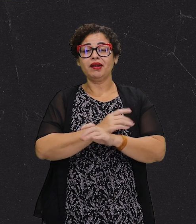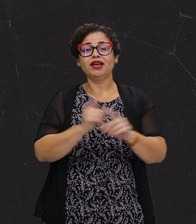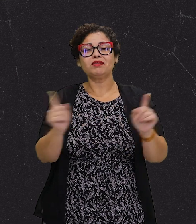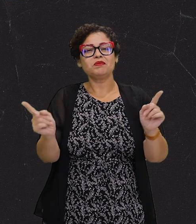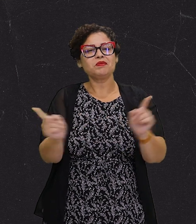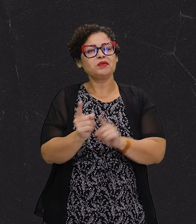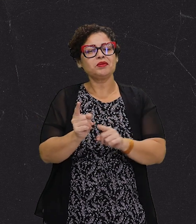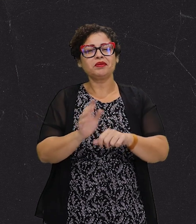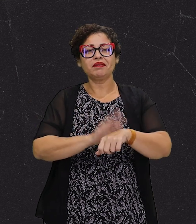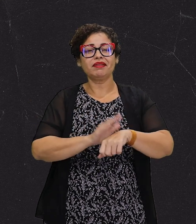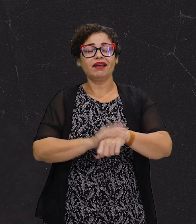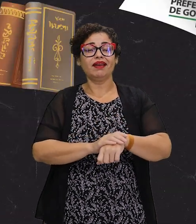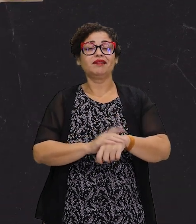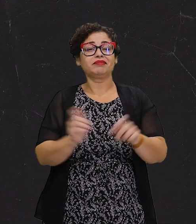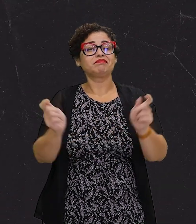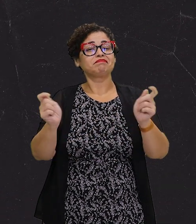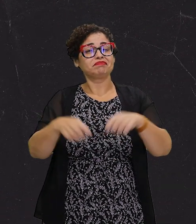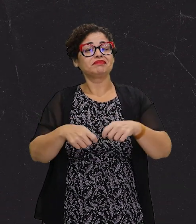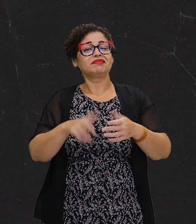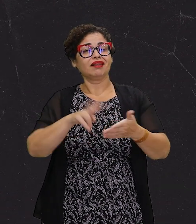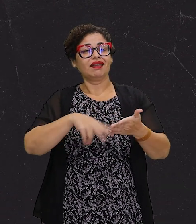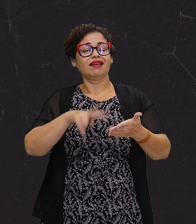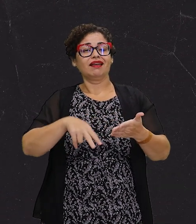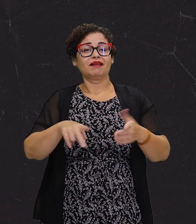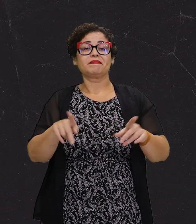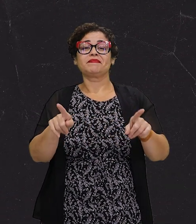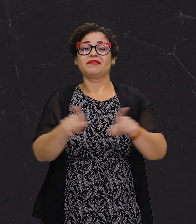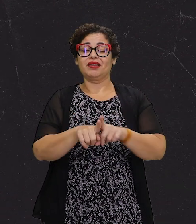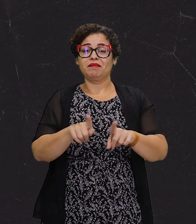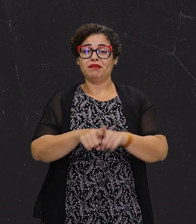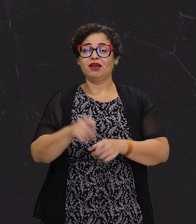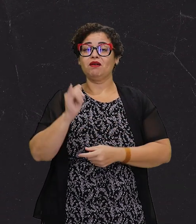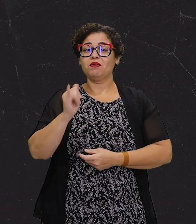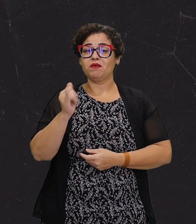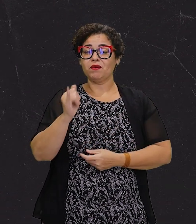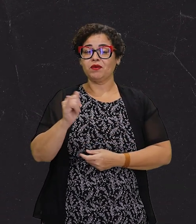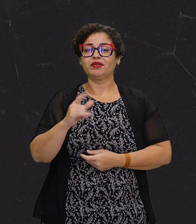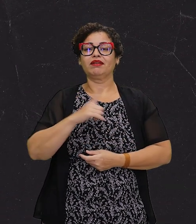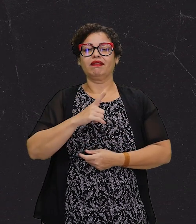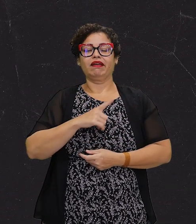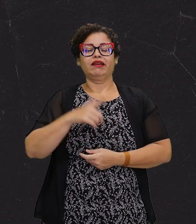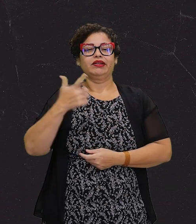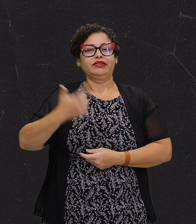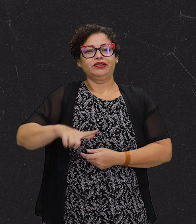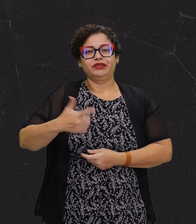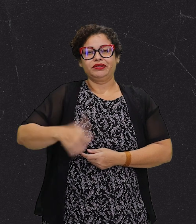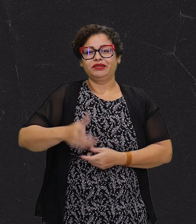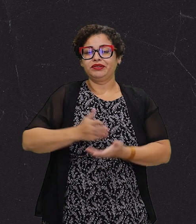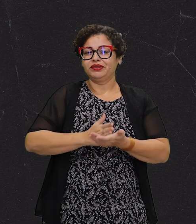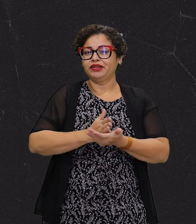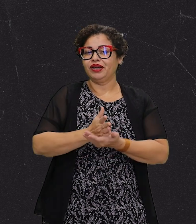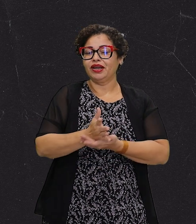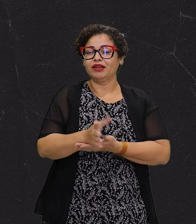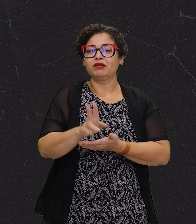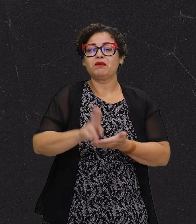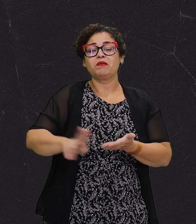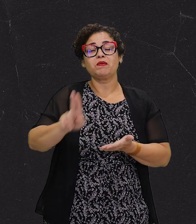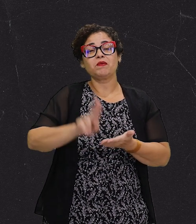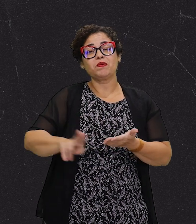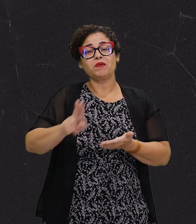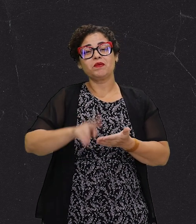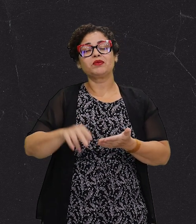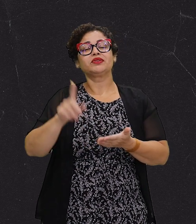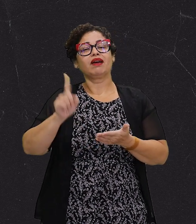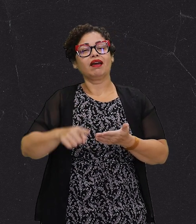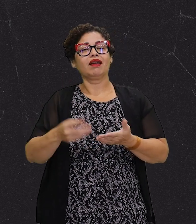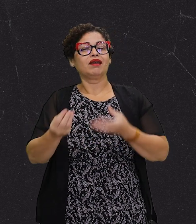um curto espaço de tempo. Além disso, os contos são frequentemente utilizados como